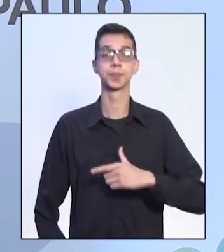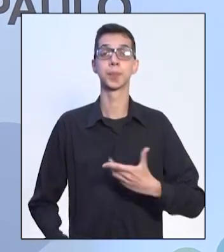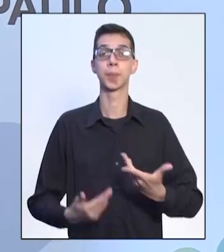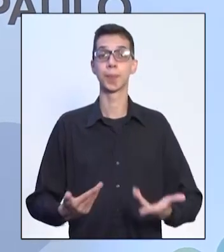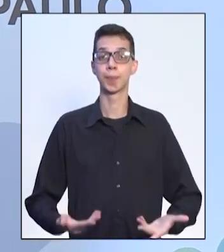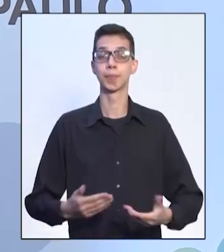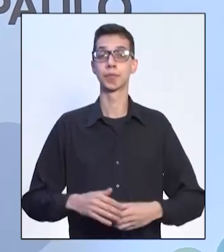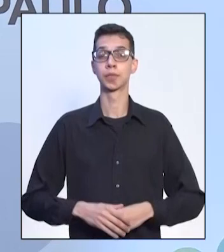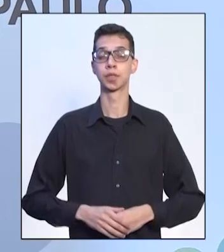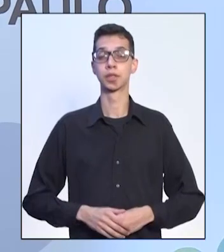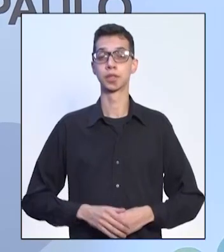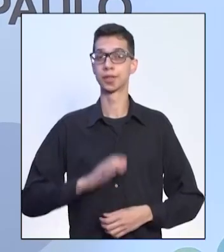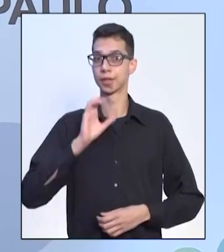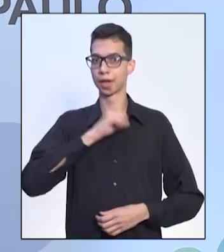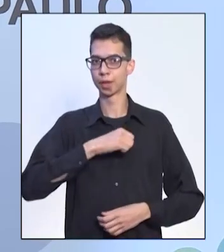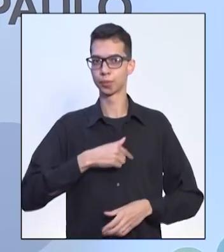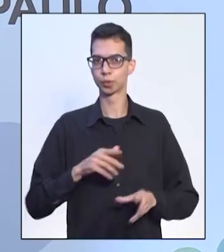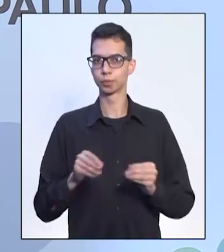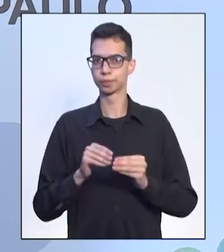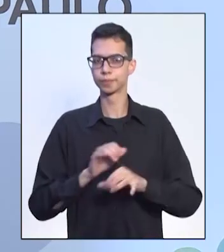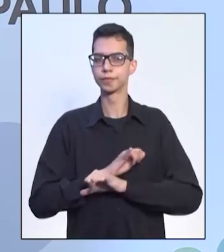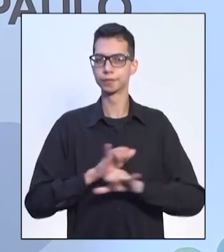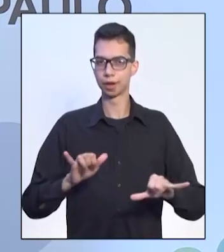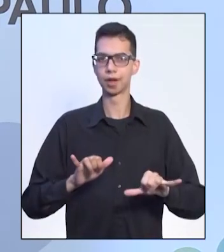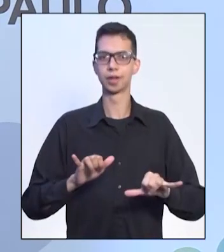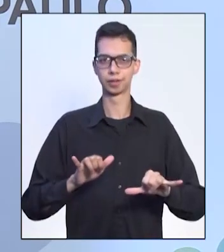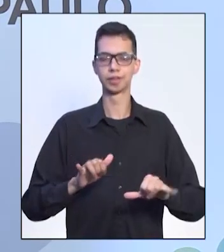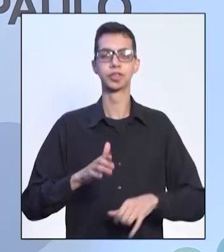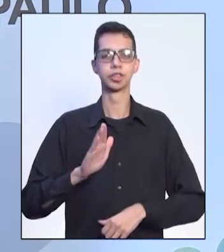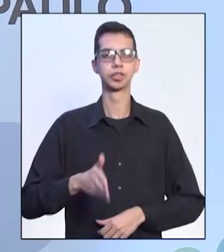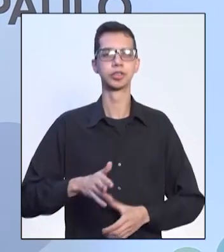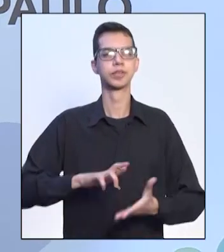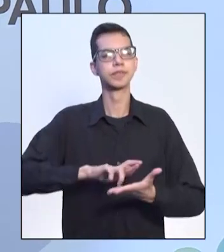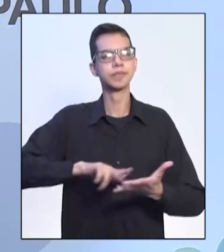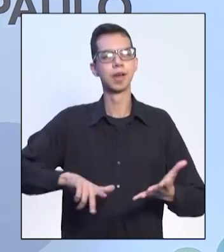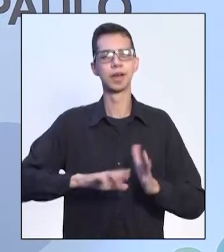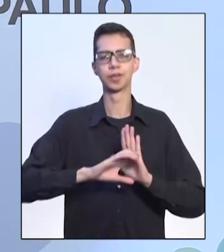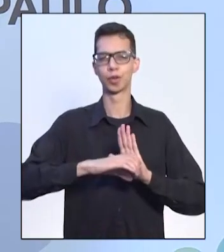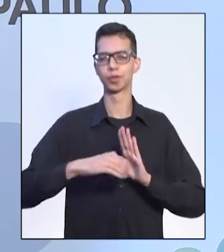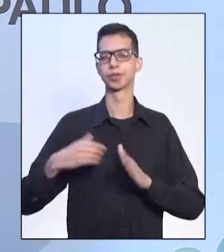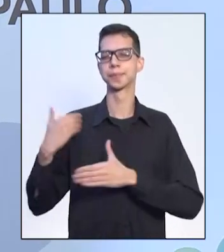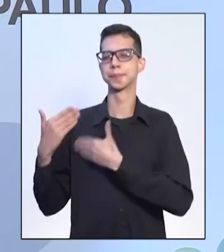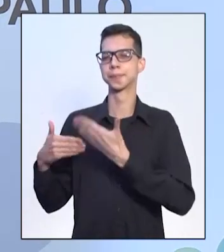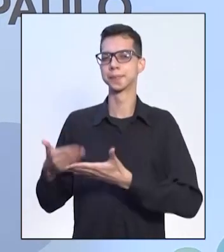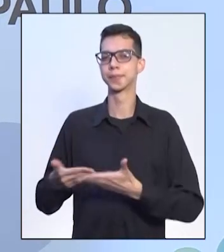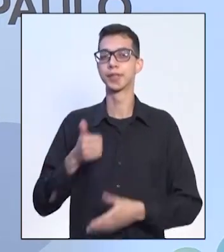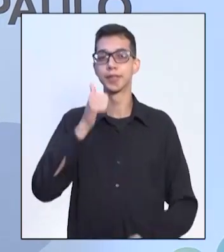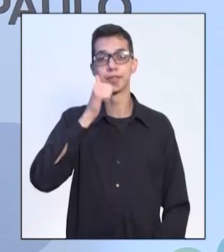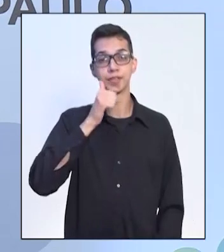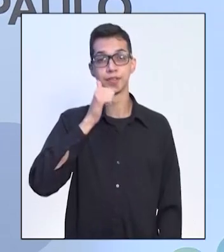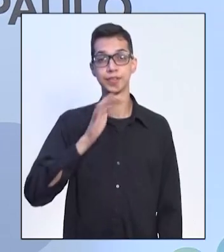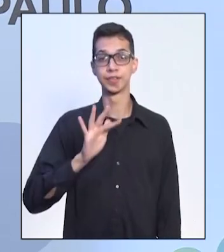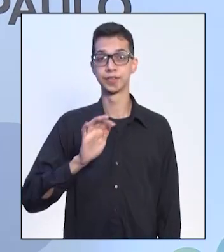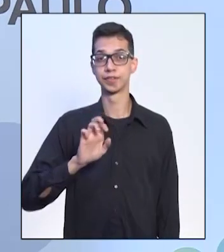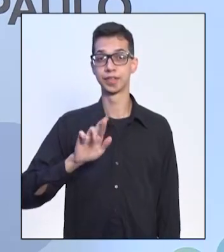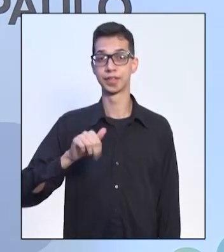resgatando de uma maneira bem rápida, nós trabalhamos diversas concepções. A Fernanda fez aulas brilhantes para a gente sobre o que é